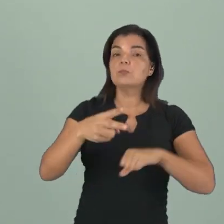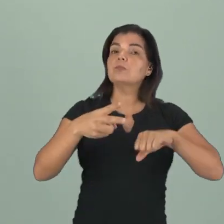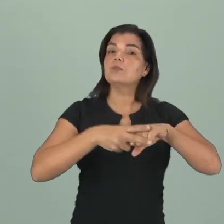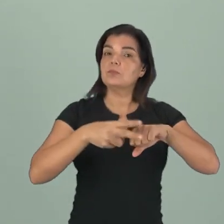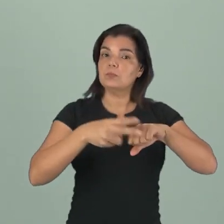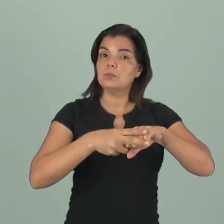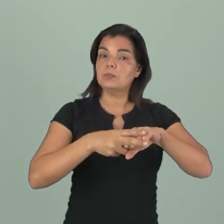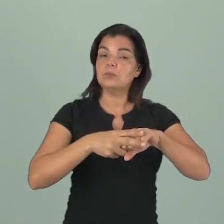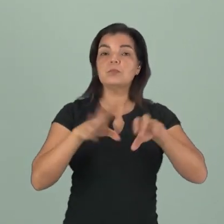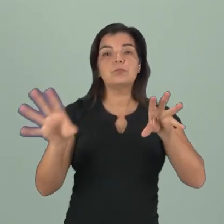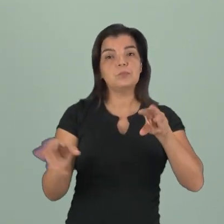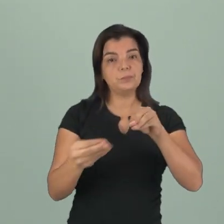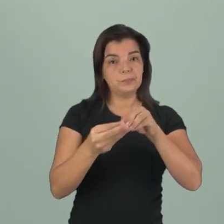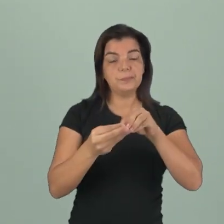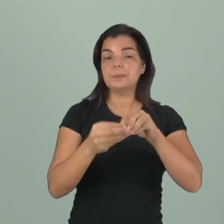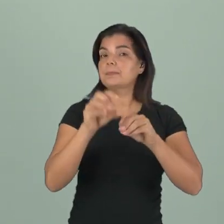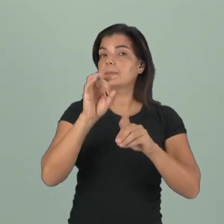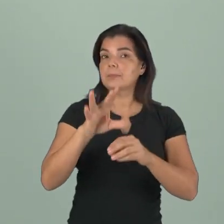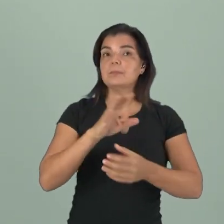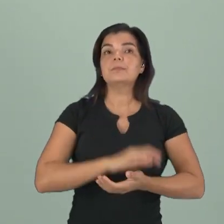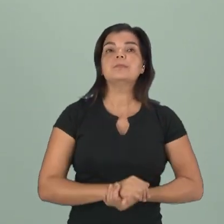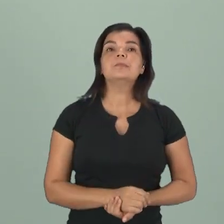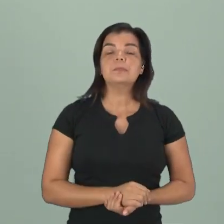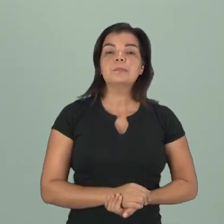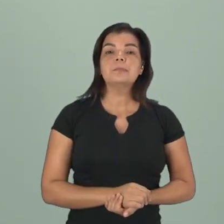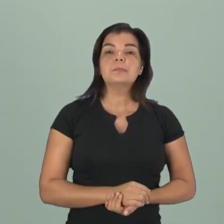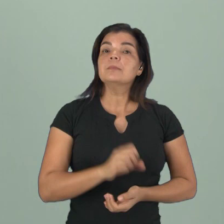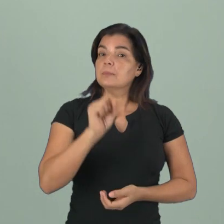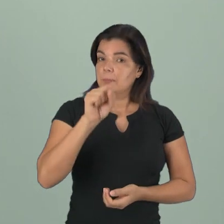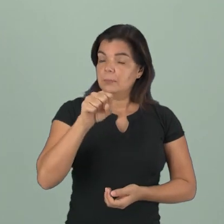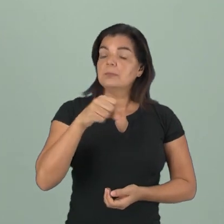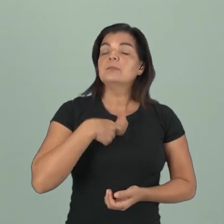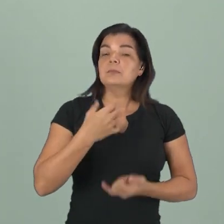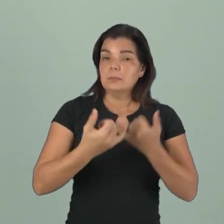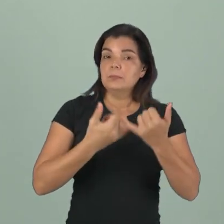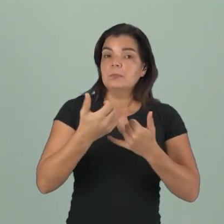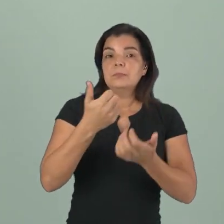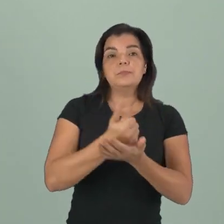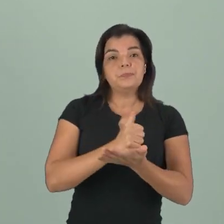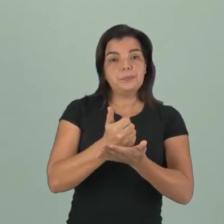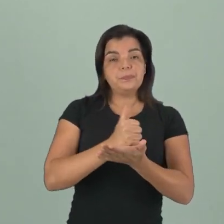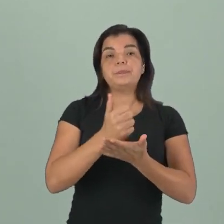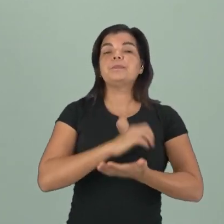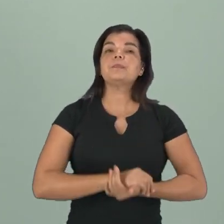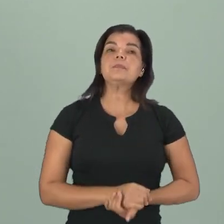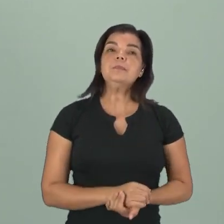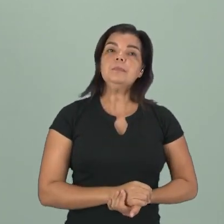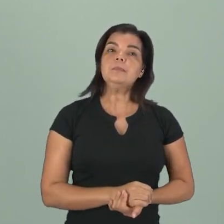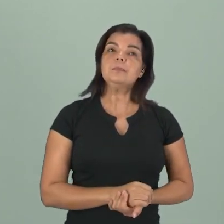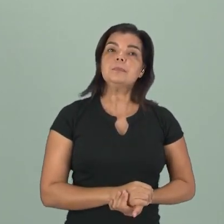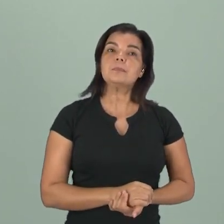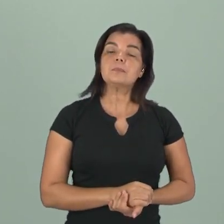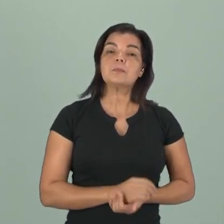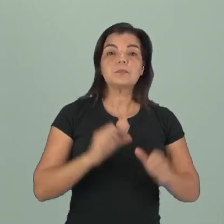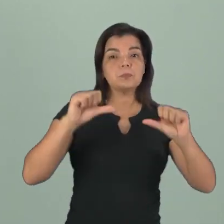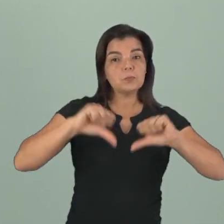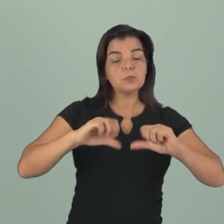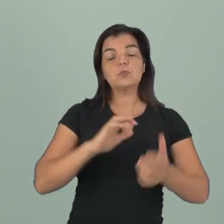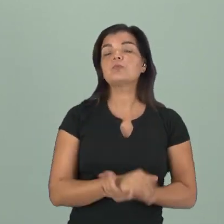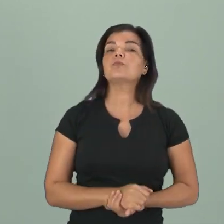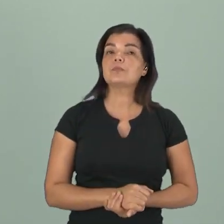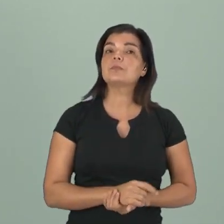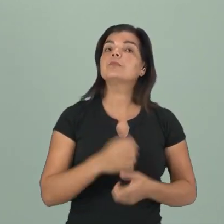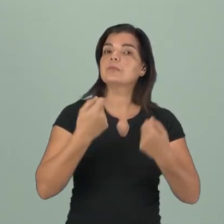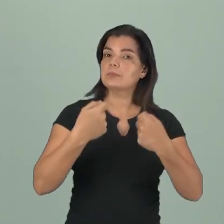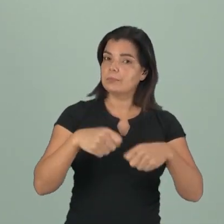verbo e o seu complemento. Yes, I play games. Sim, eu jogo jogos. Na forma negativa, aí